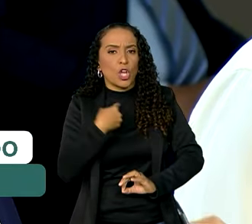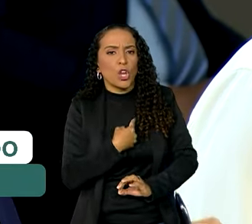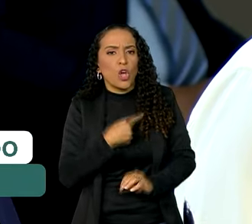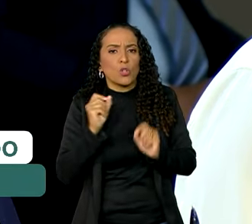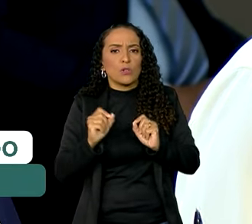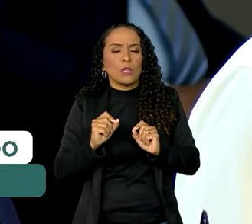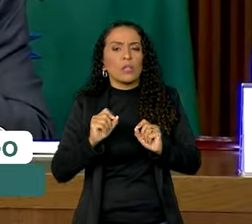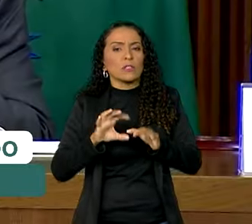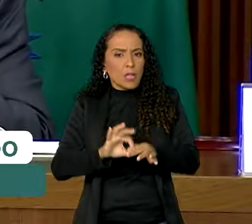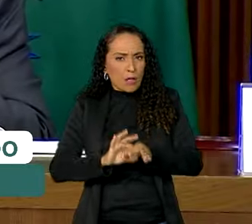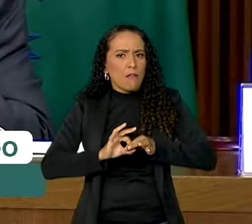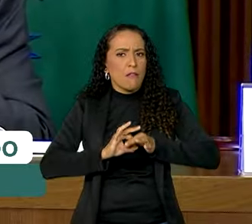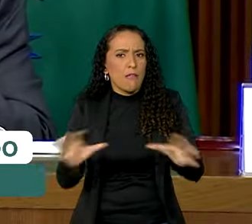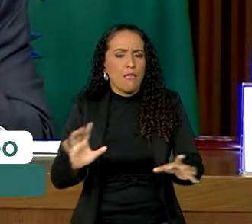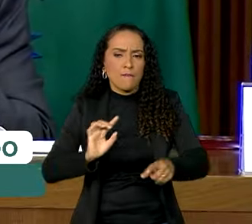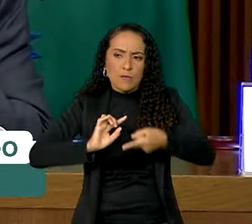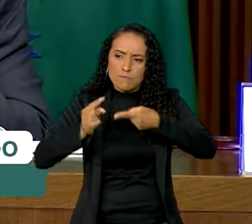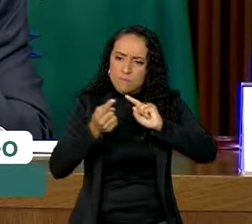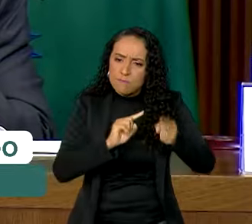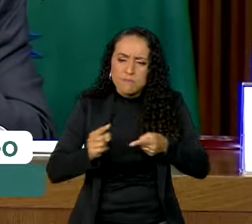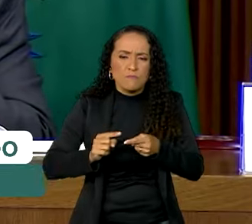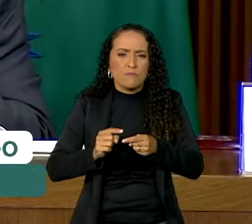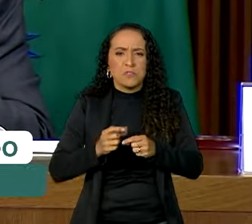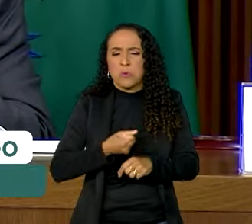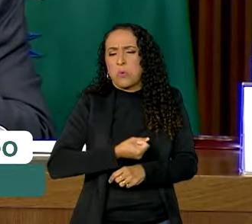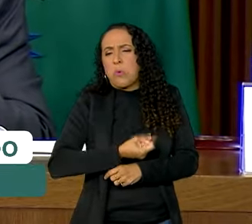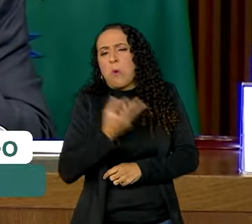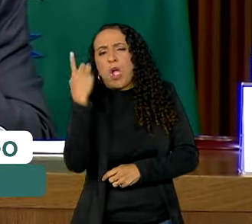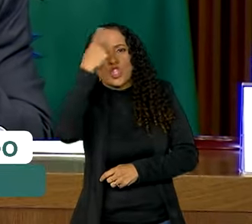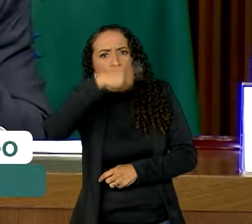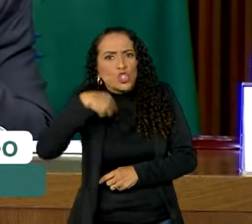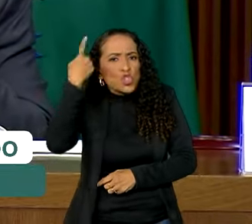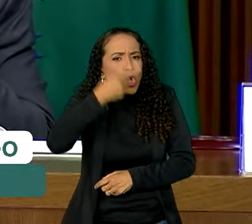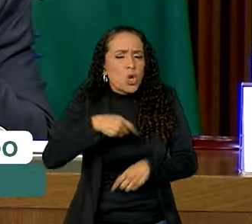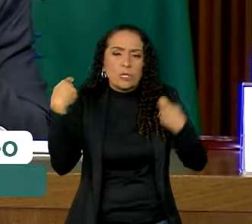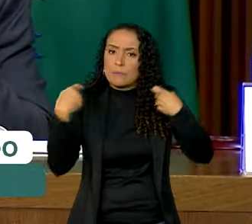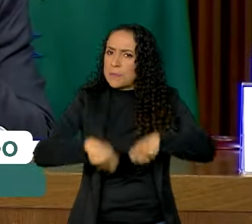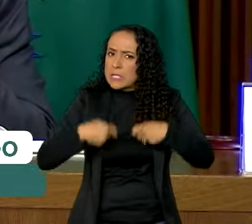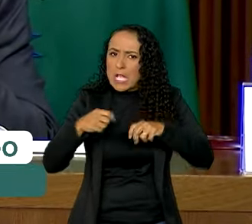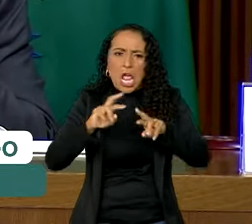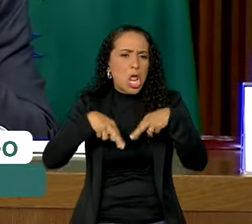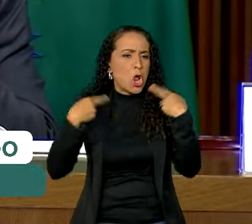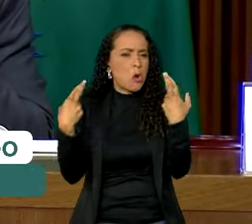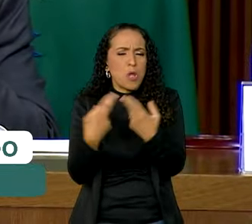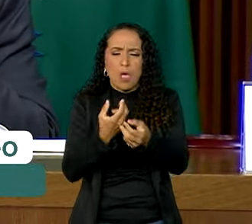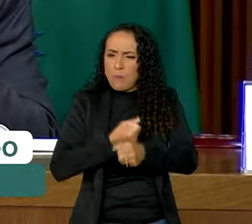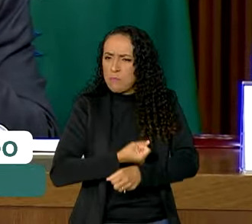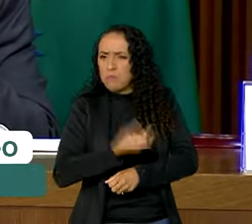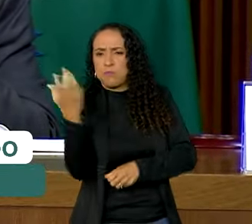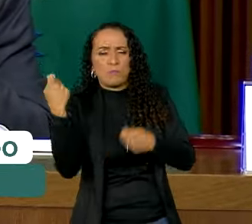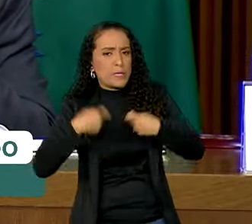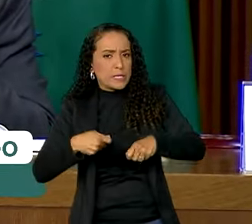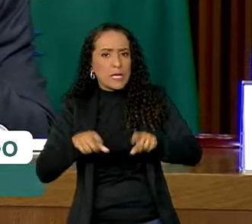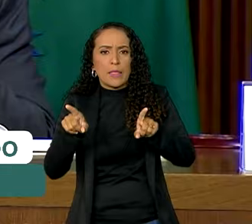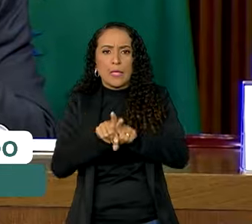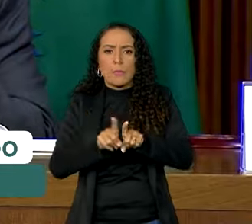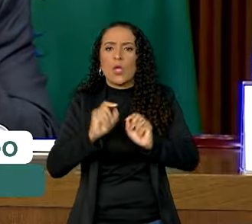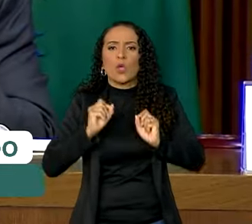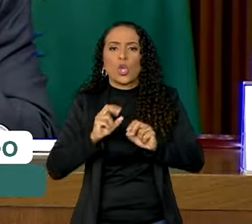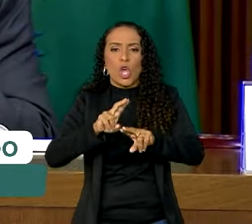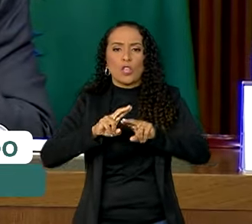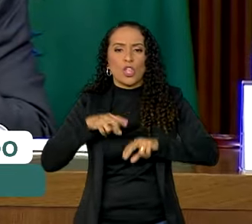estamos dispostos a discutir quantas horas for necessária, quantas reuniões for necessária, através dos